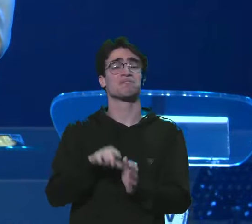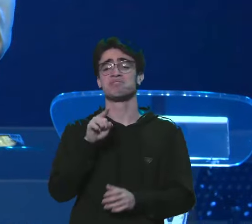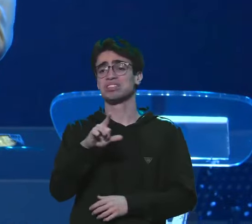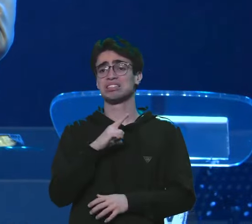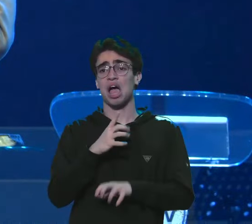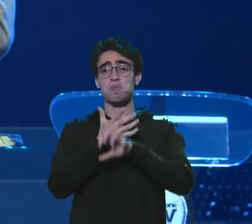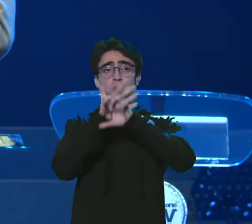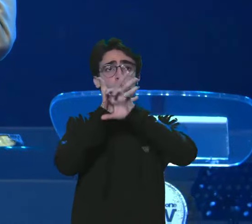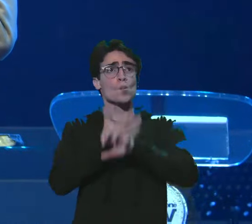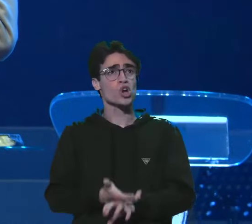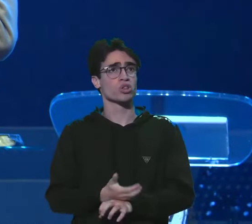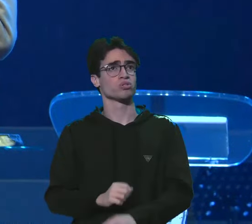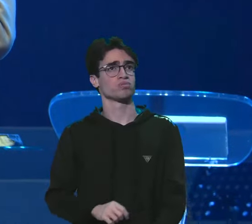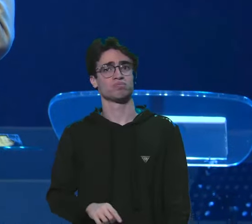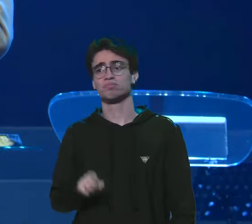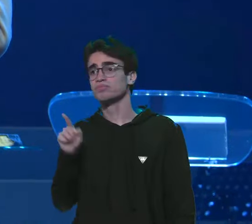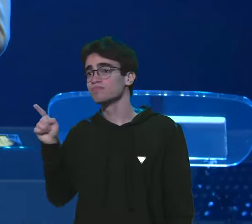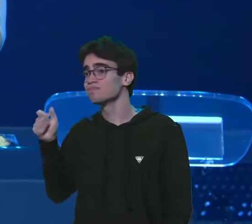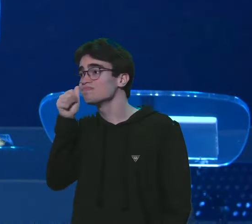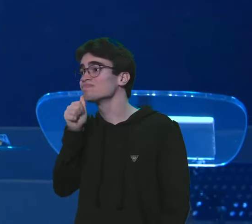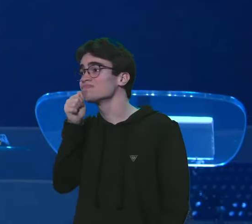como aquela menina.